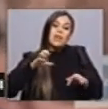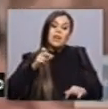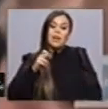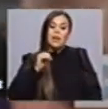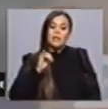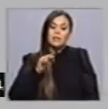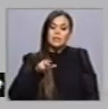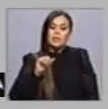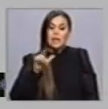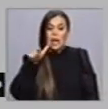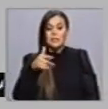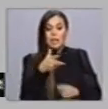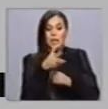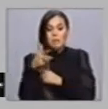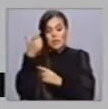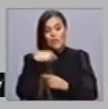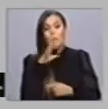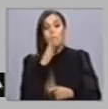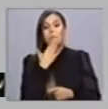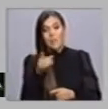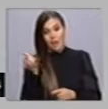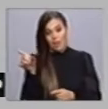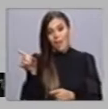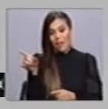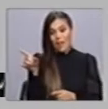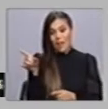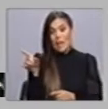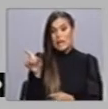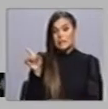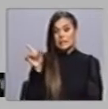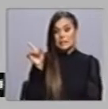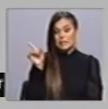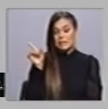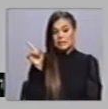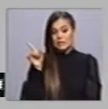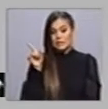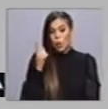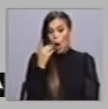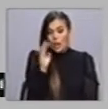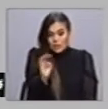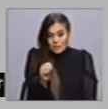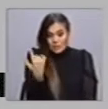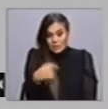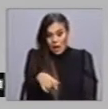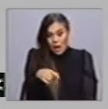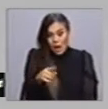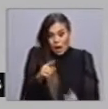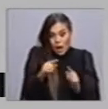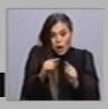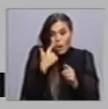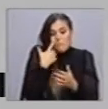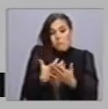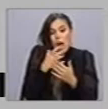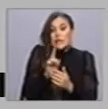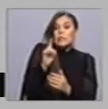imagem que eu vou pedir, está, da Regi, esta imagem que nós estamos a ver. Num segundo, nós temos aquele pico central, na parte superior.